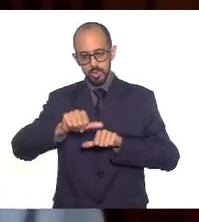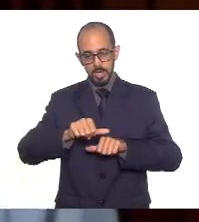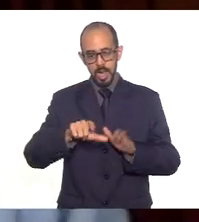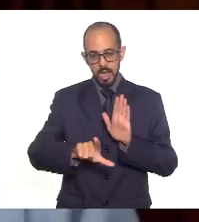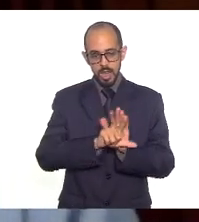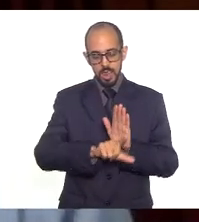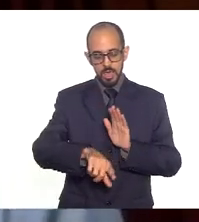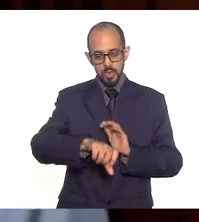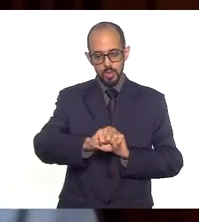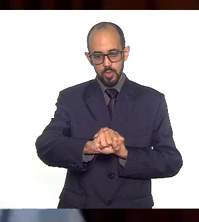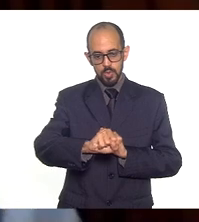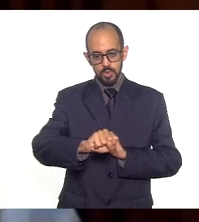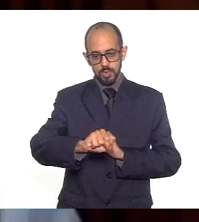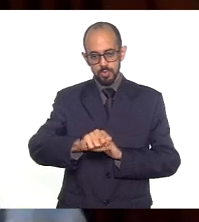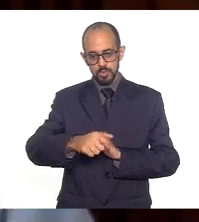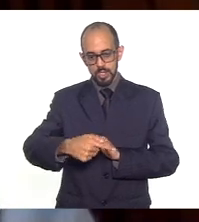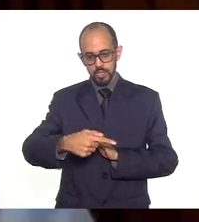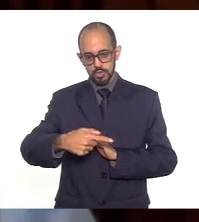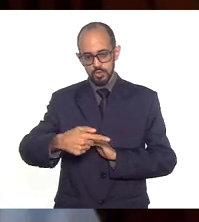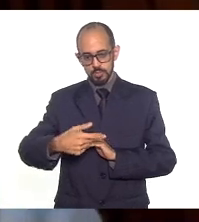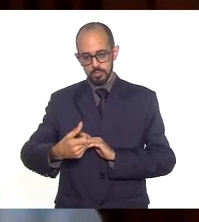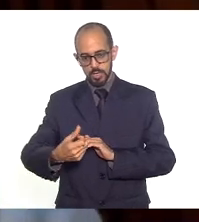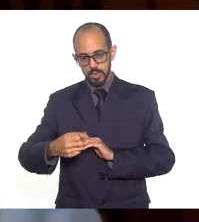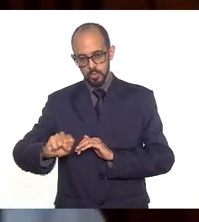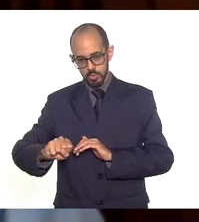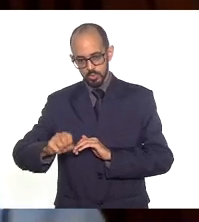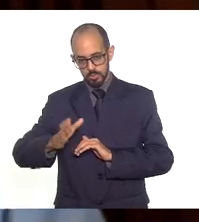8768 de março de 20.